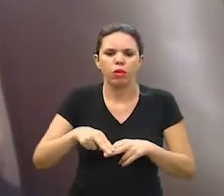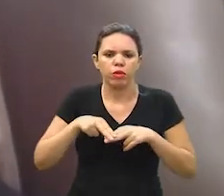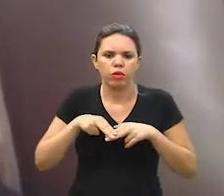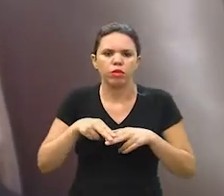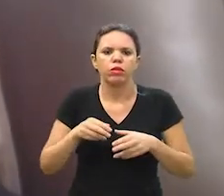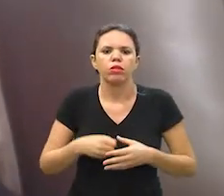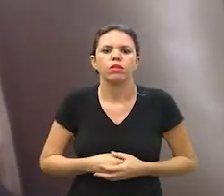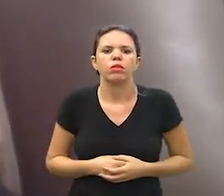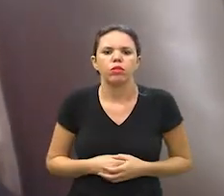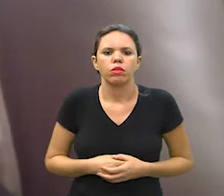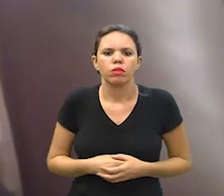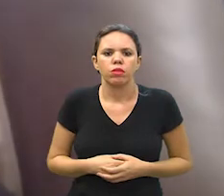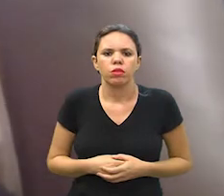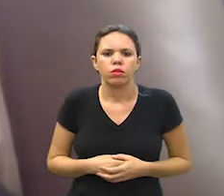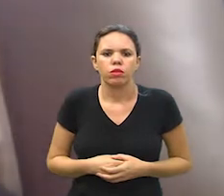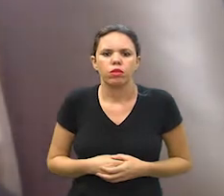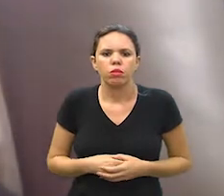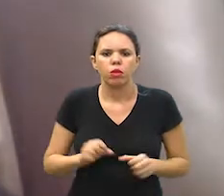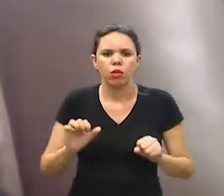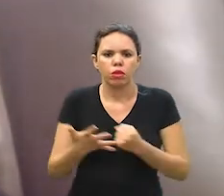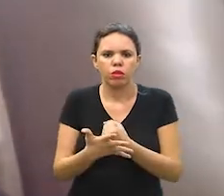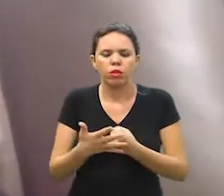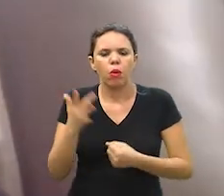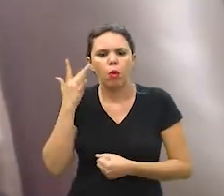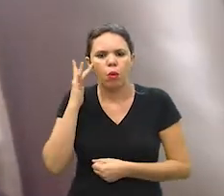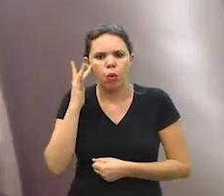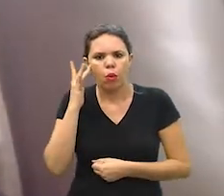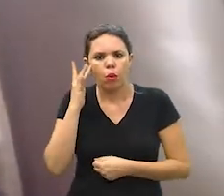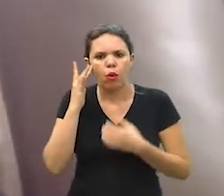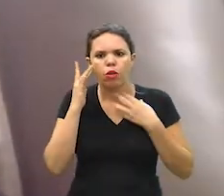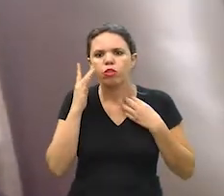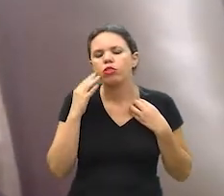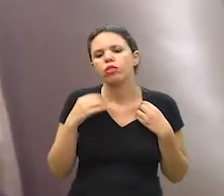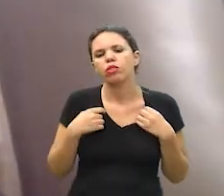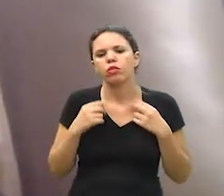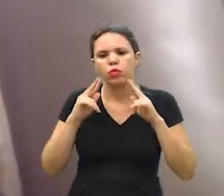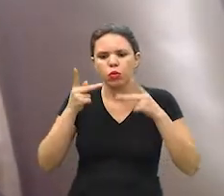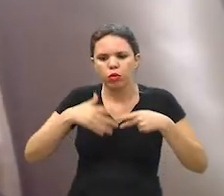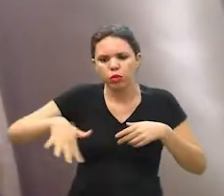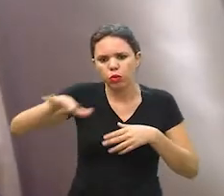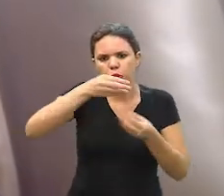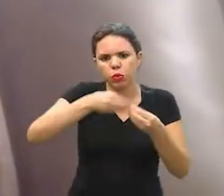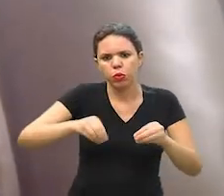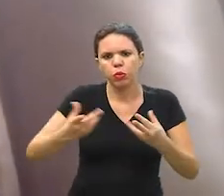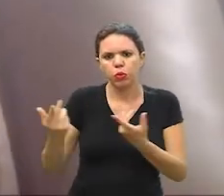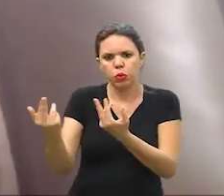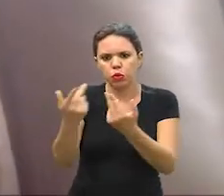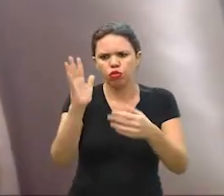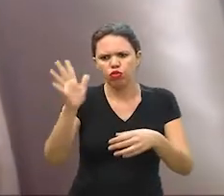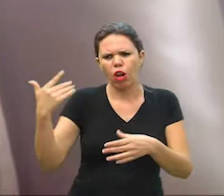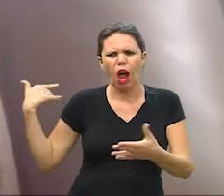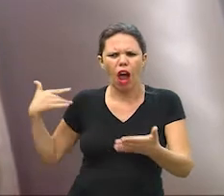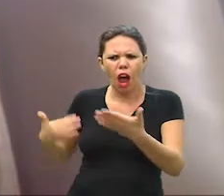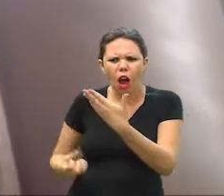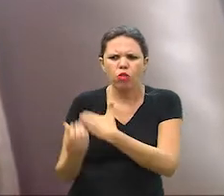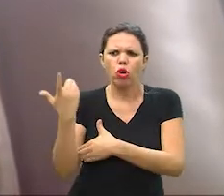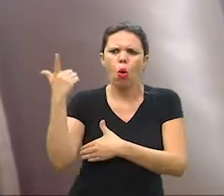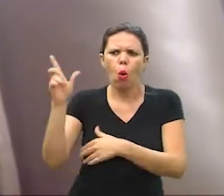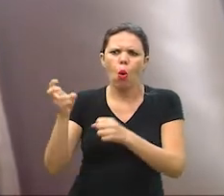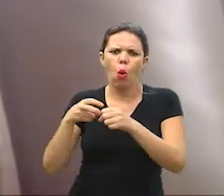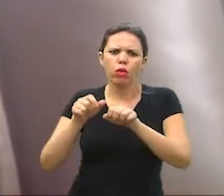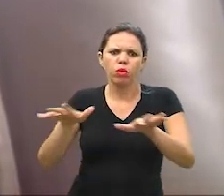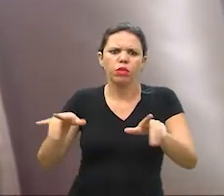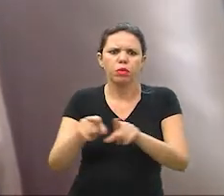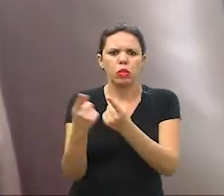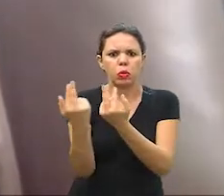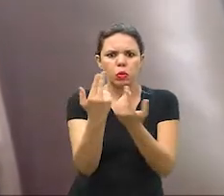função de uma pandemia que eu acho que acomete a humanidade, como tantas outras já acometeram, né? Só